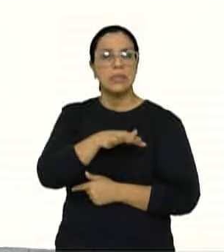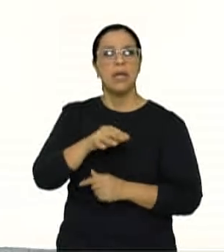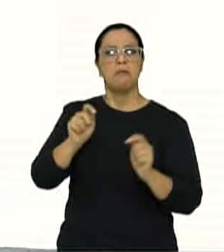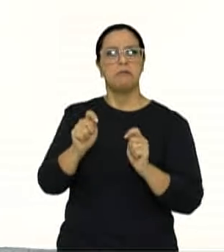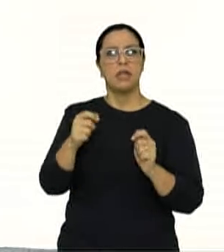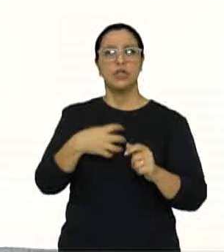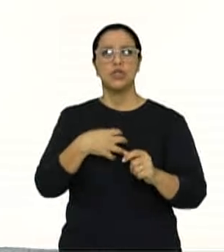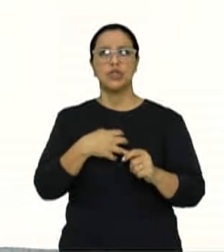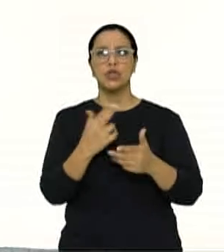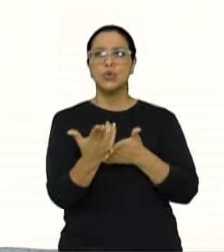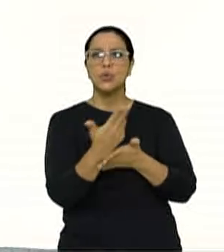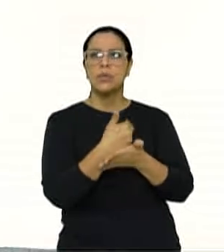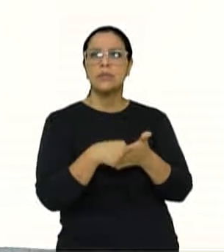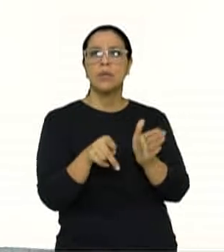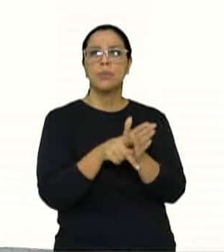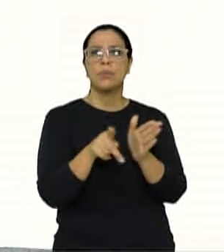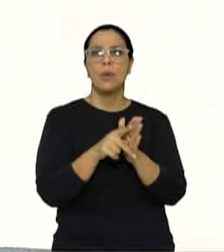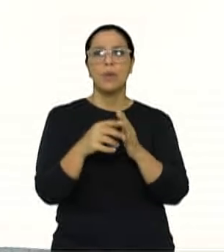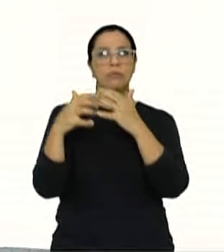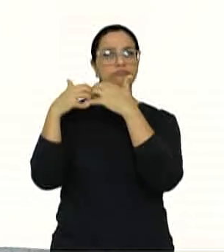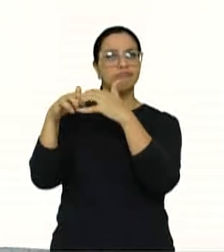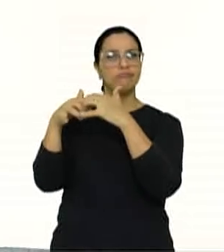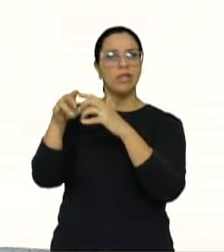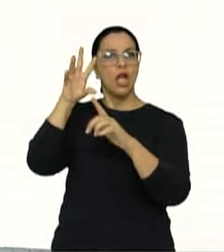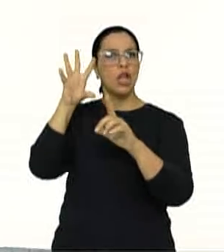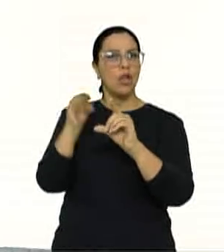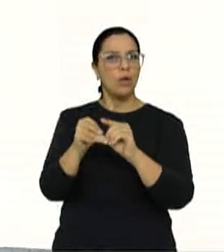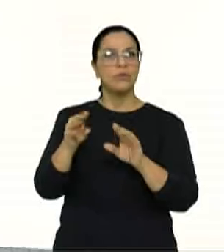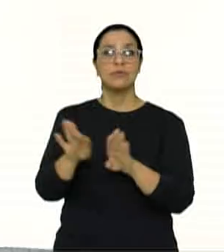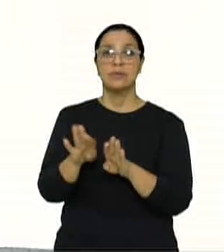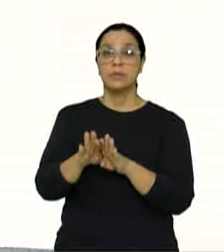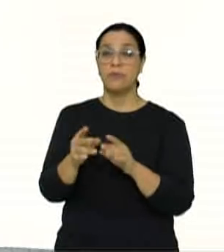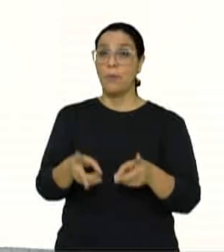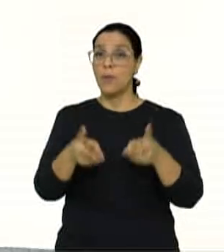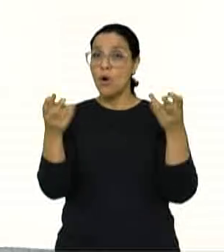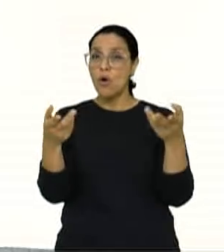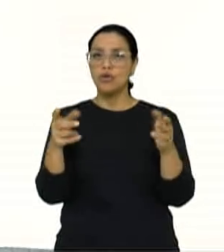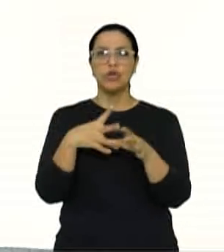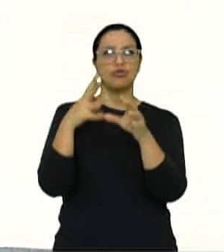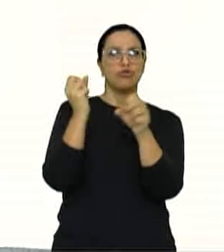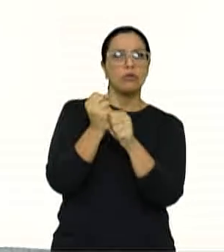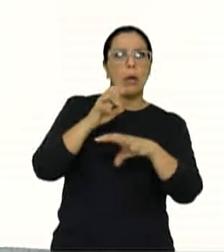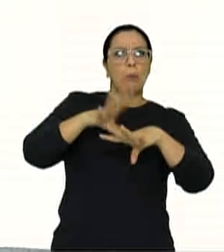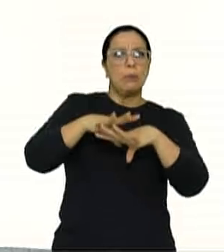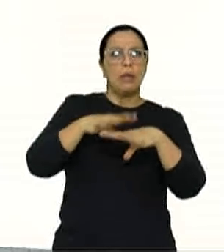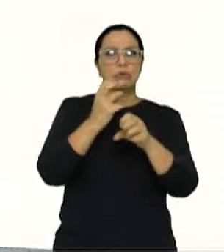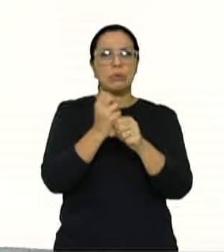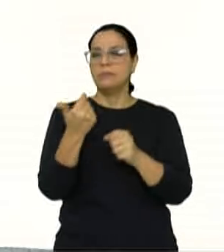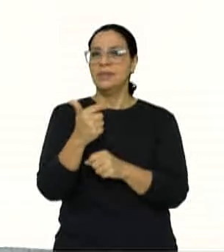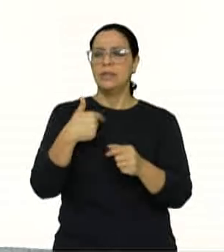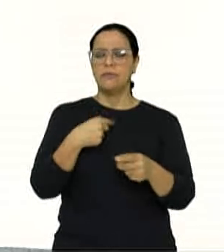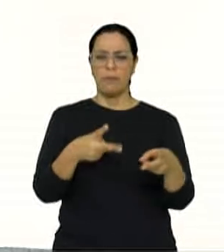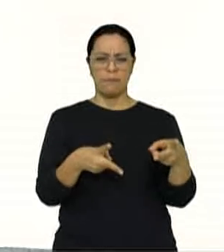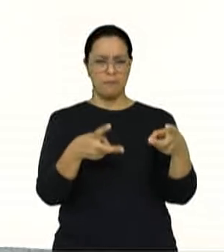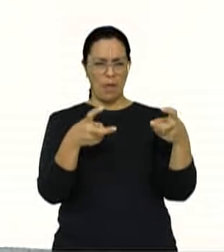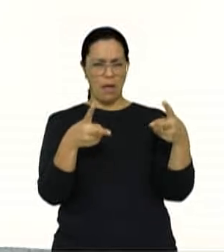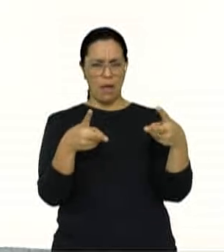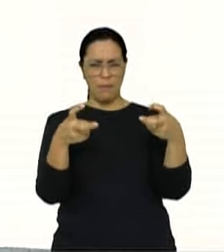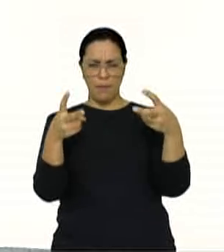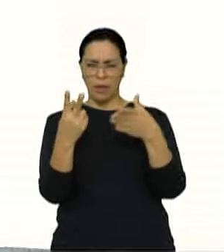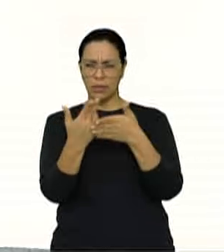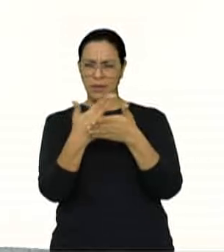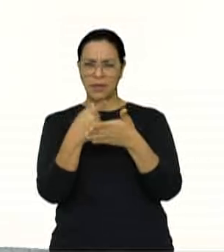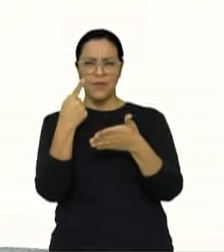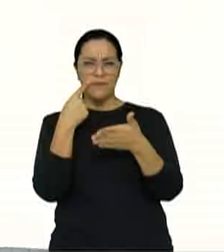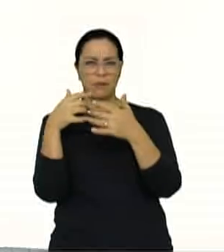possível formato de uma projeção é por meio do raciocínio lógico. Você vai perceber que na aula de hoje a gente não tem contas para fazer, é apenas a observação e